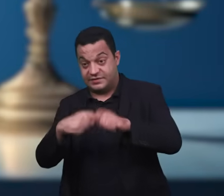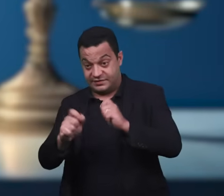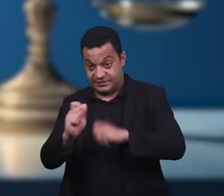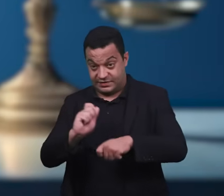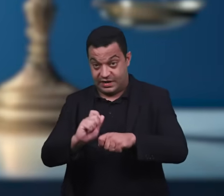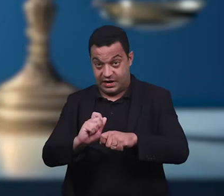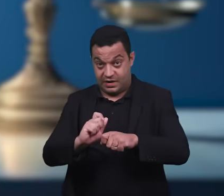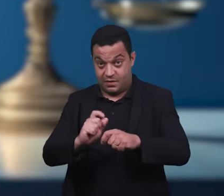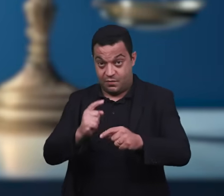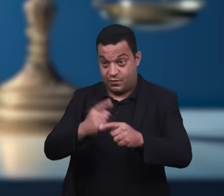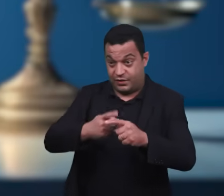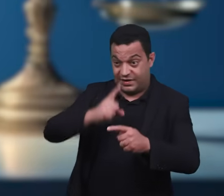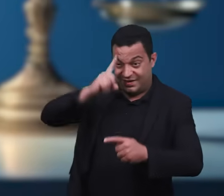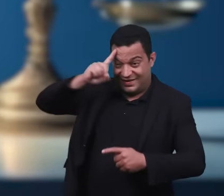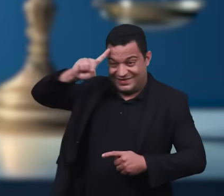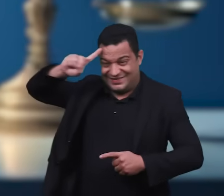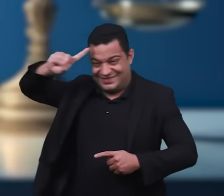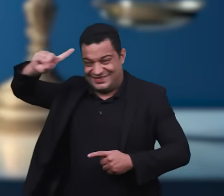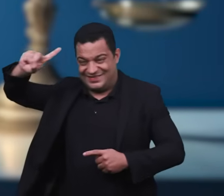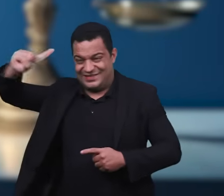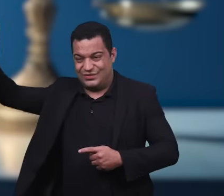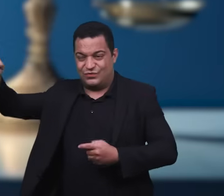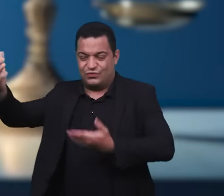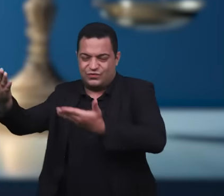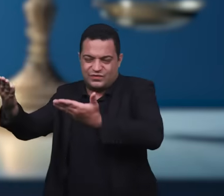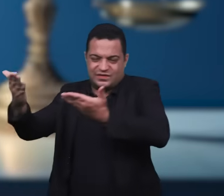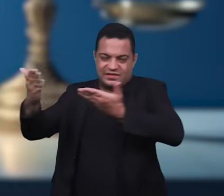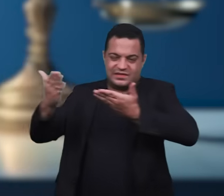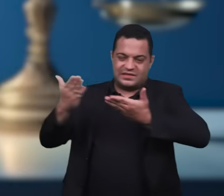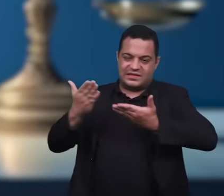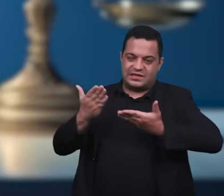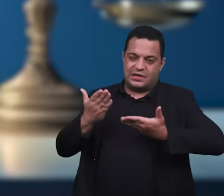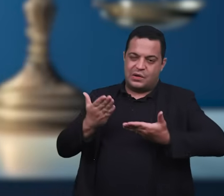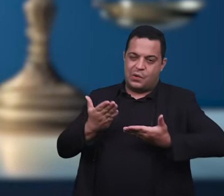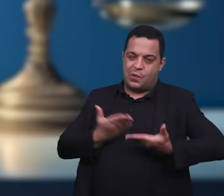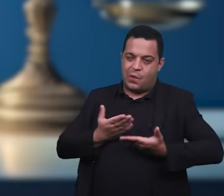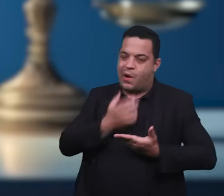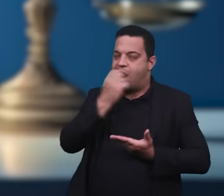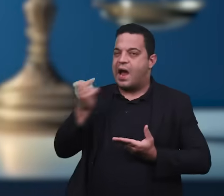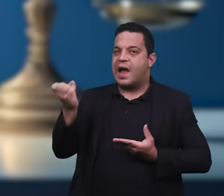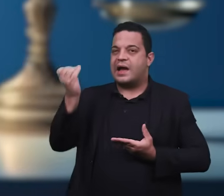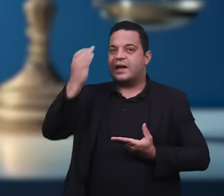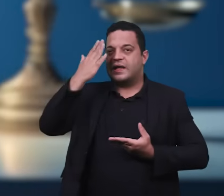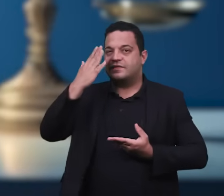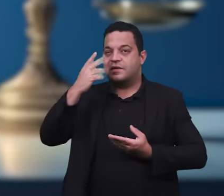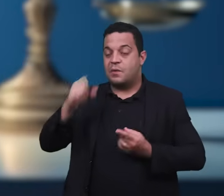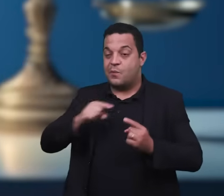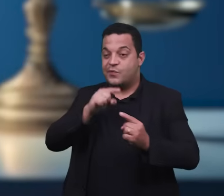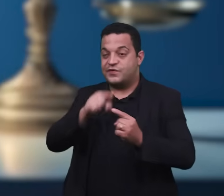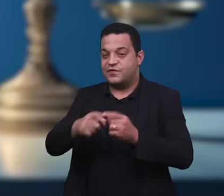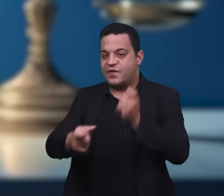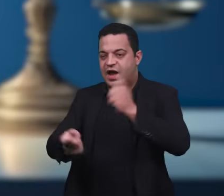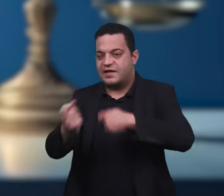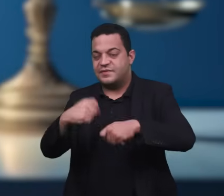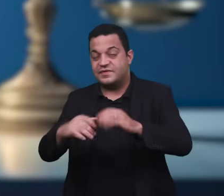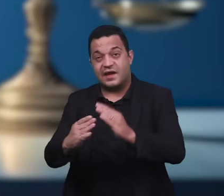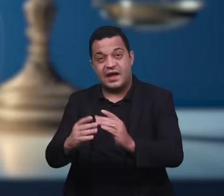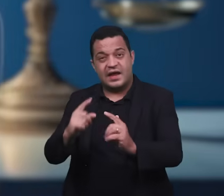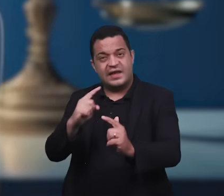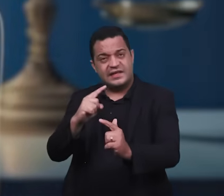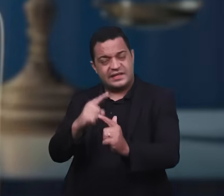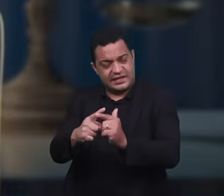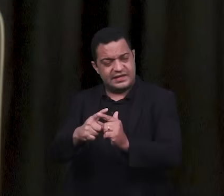que Deus, pelo seu Espírito, colocou em nossas mãos. É uma frase, uma revelação que o Senhor deu ao pastor